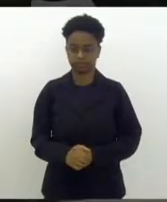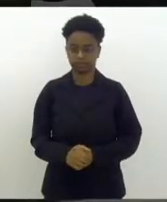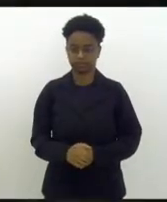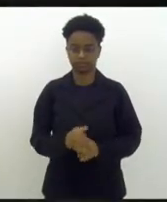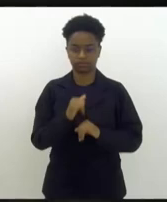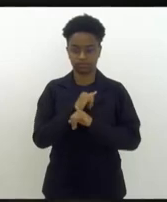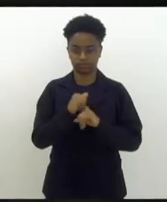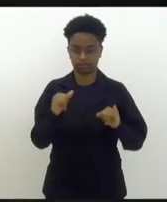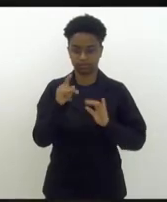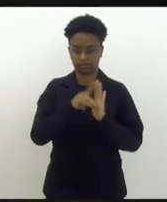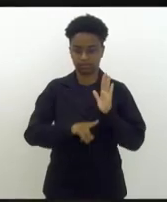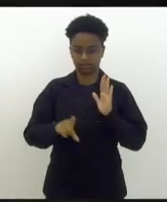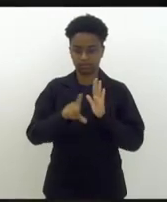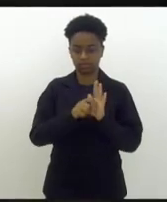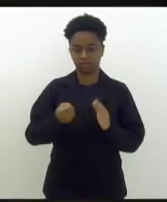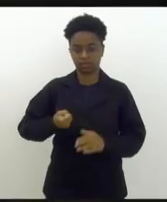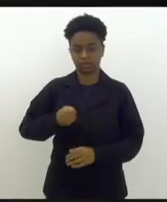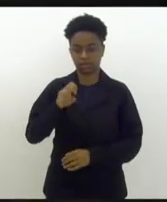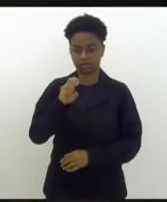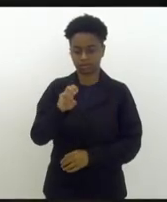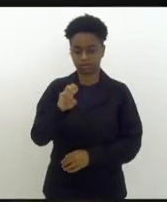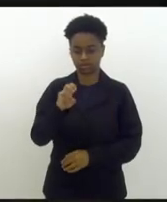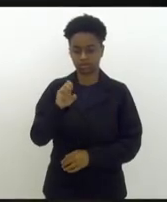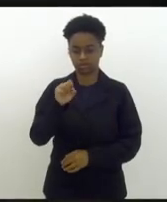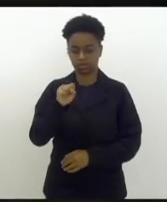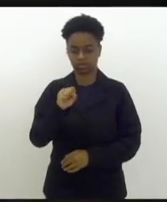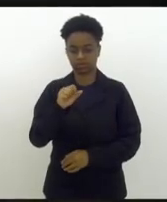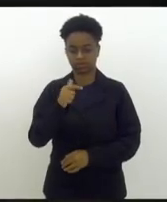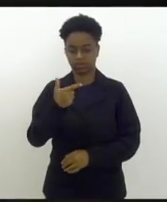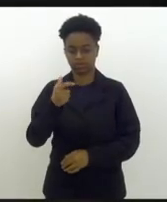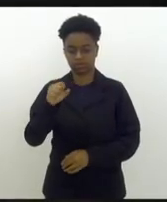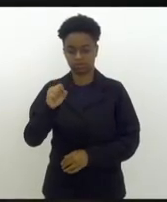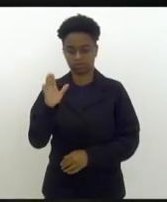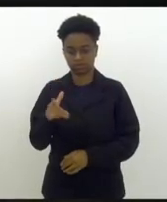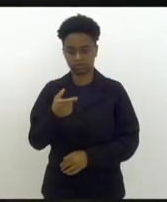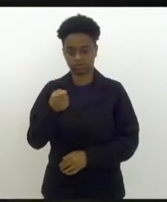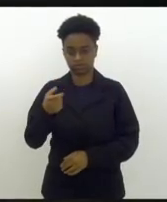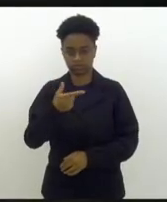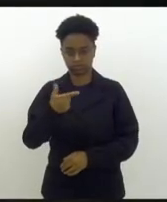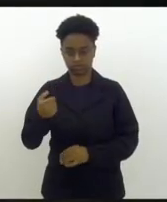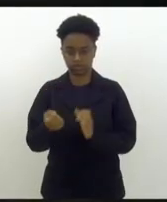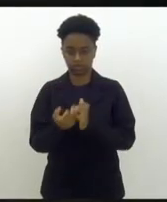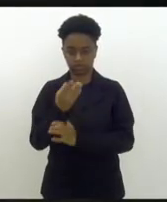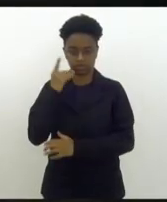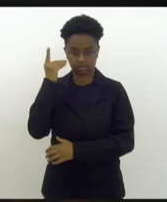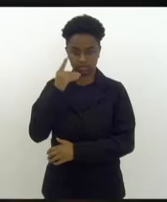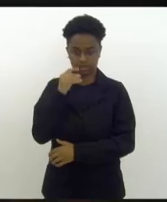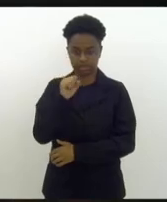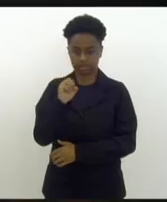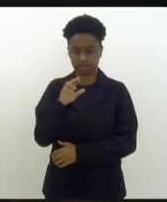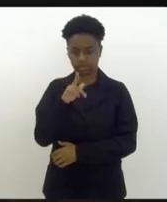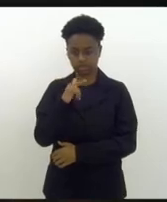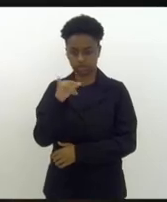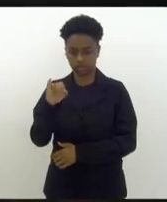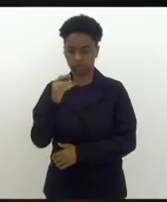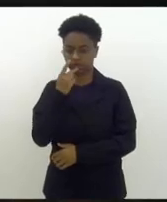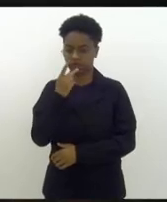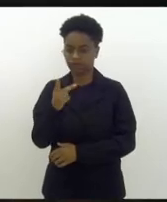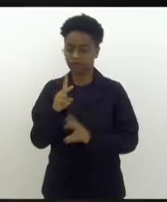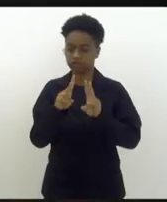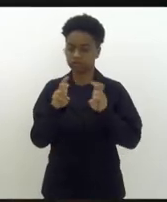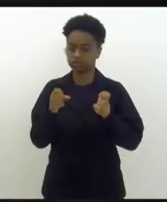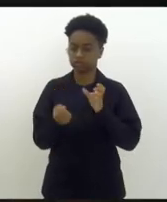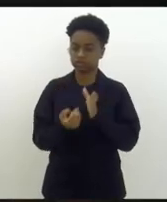anuncia o projeto de lei número 5.828 2022 autoria Deputado Dr Serginho que dispõe sobre a criação